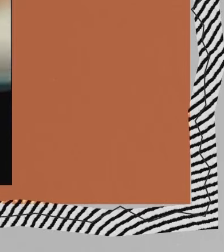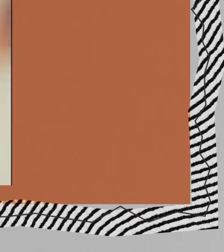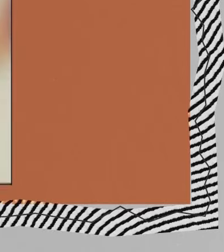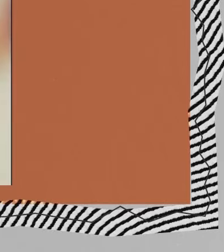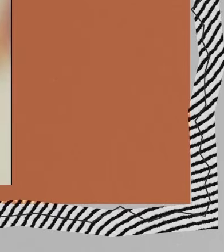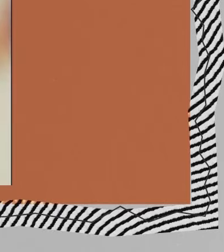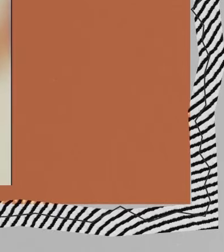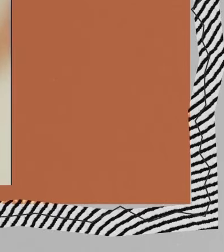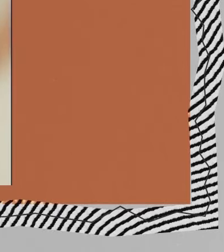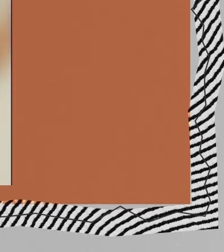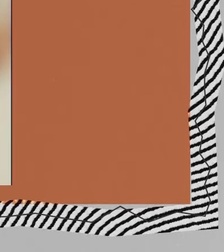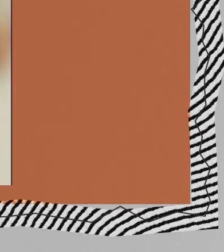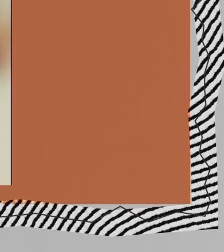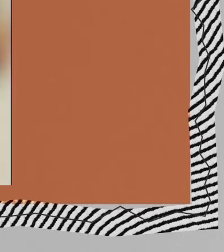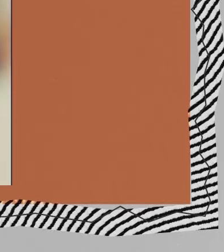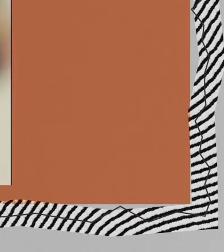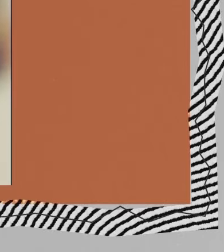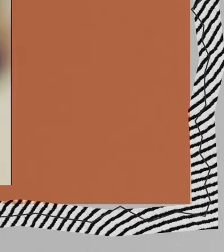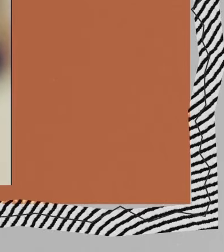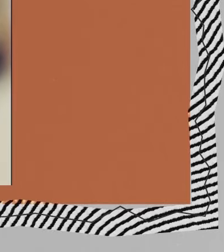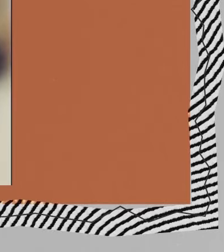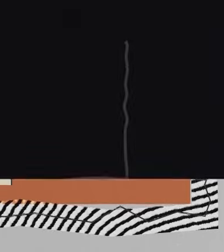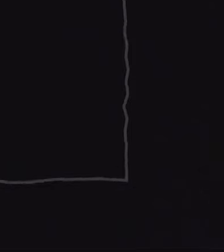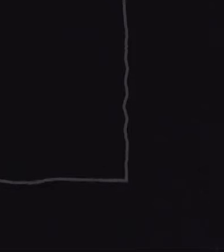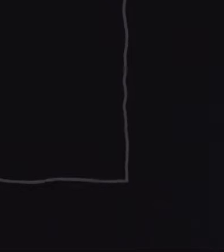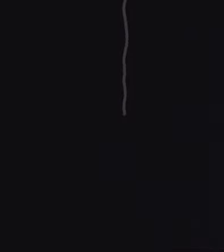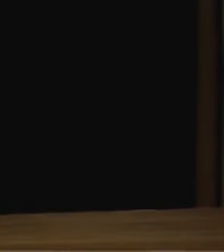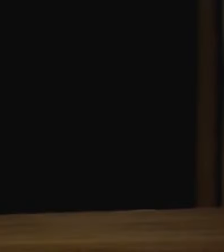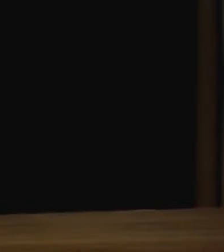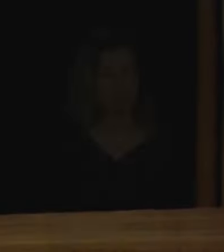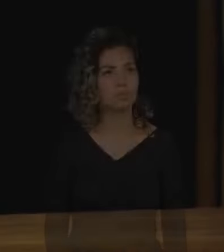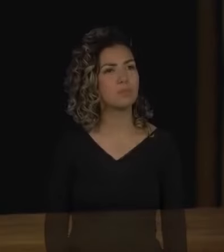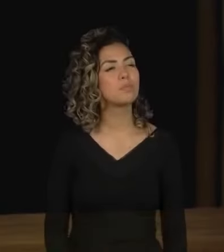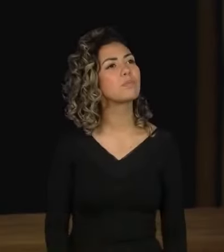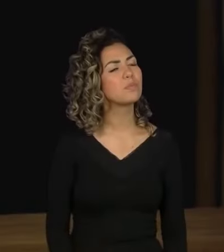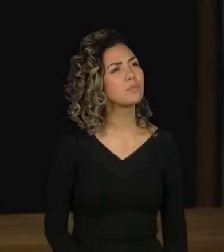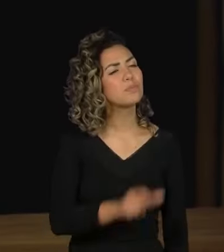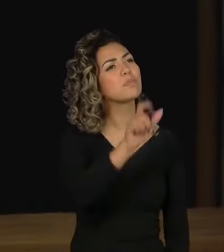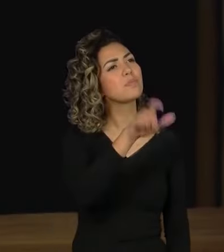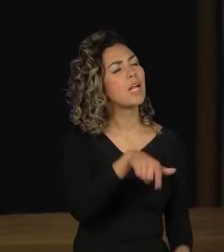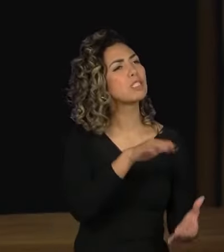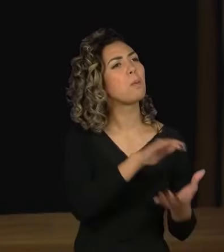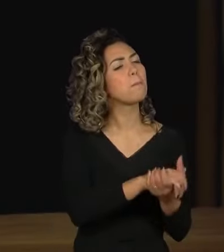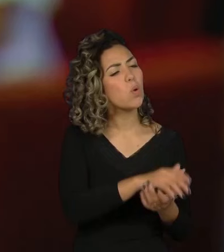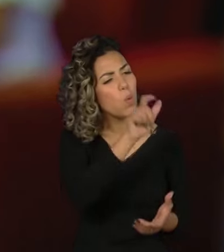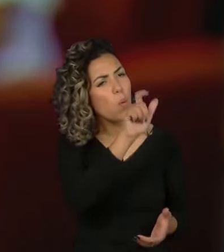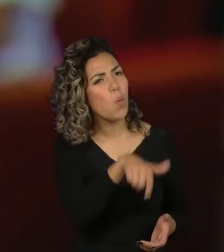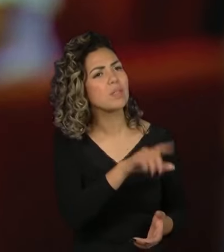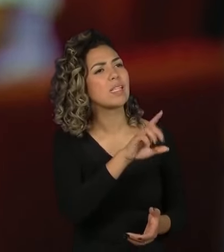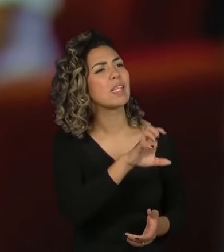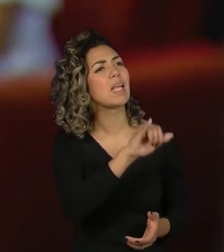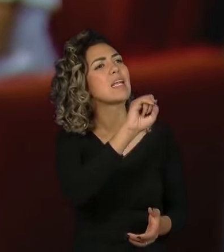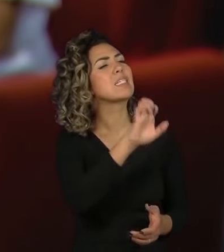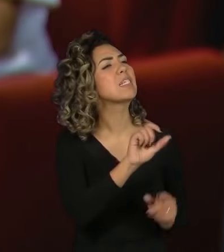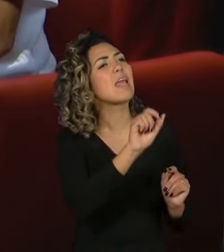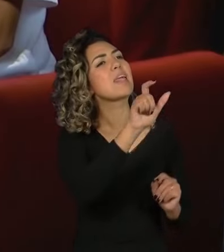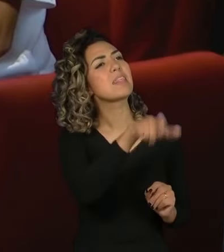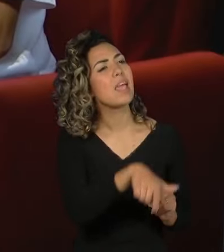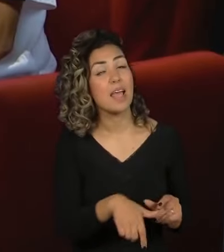resora sei o que quem é essa dais conta aí cara uma